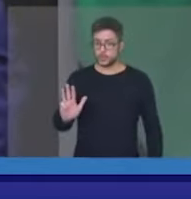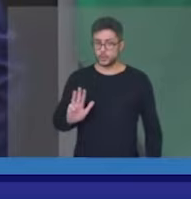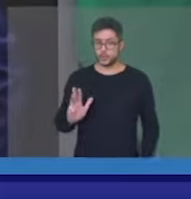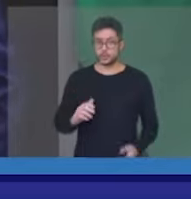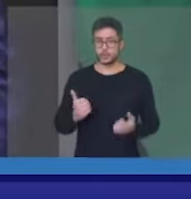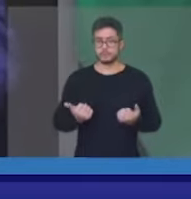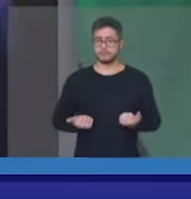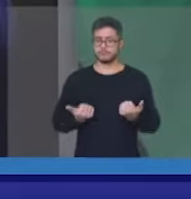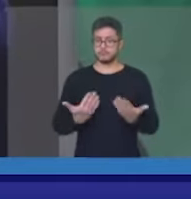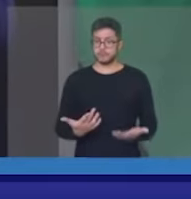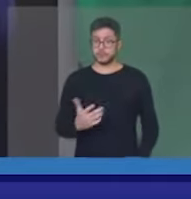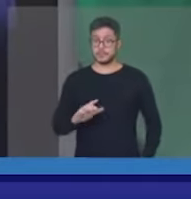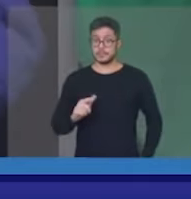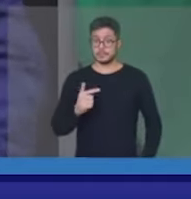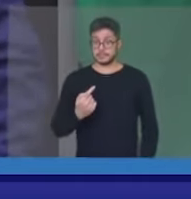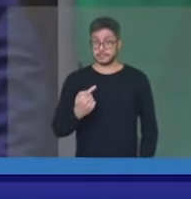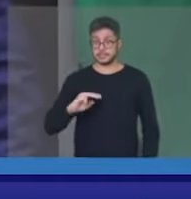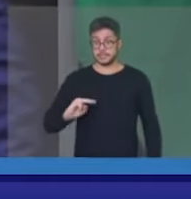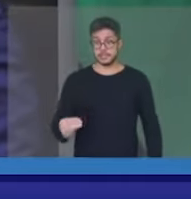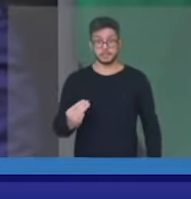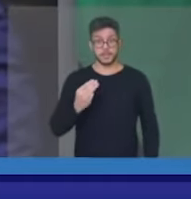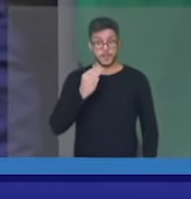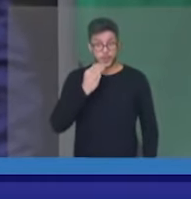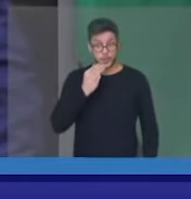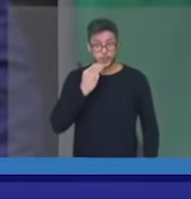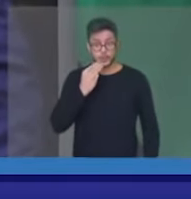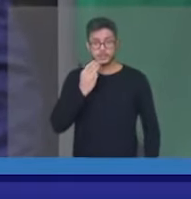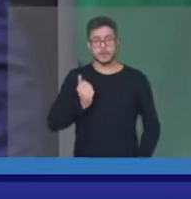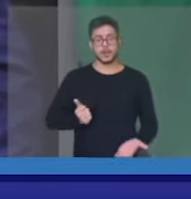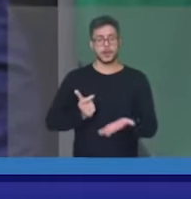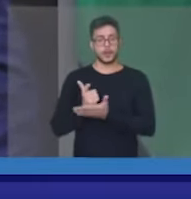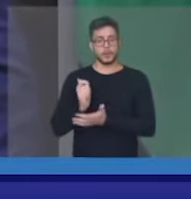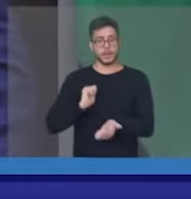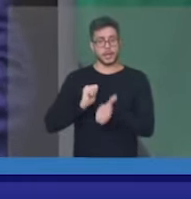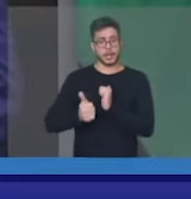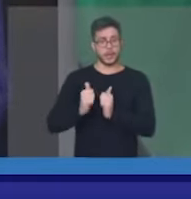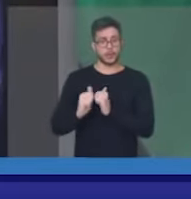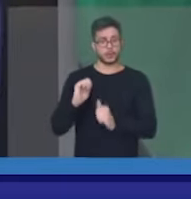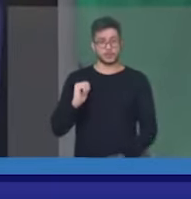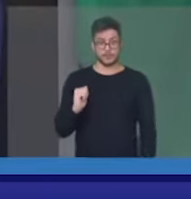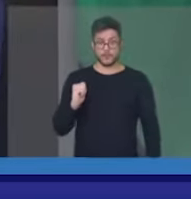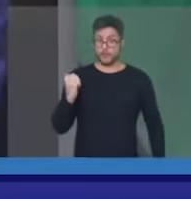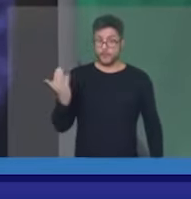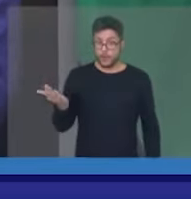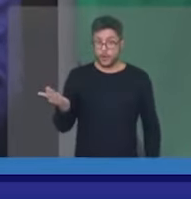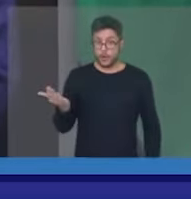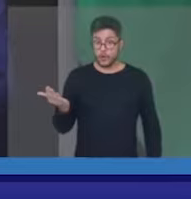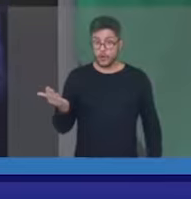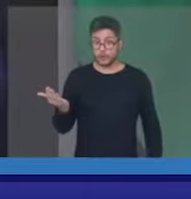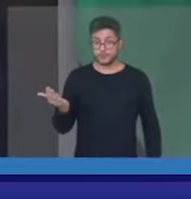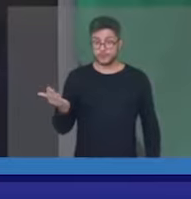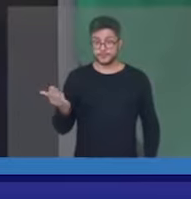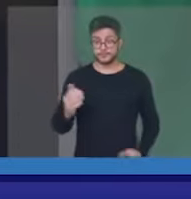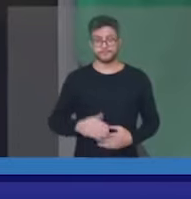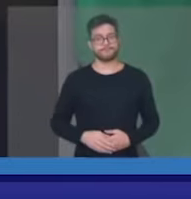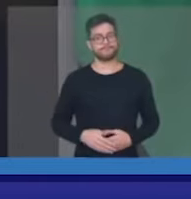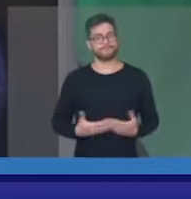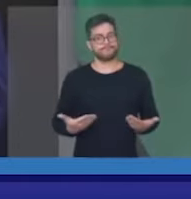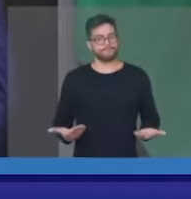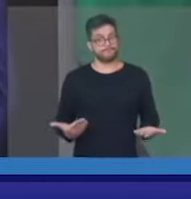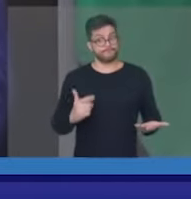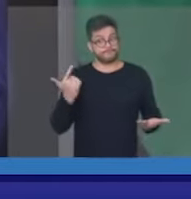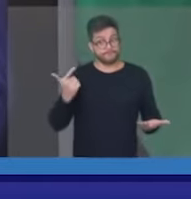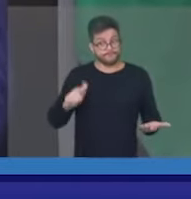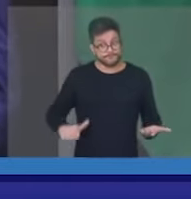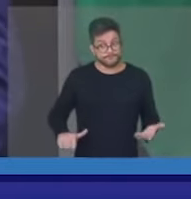milhões paraa compra de arroz de fora do Merco ou seja novamente Não